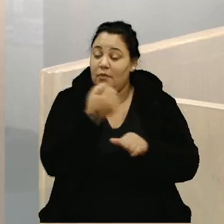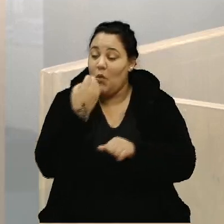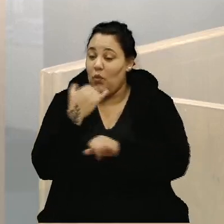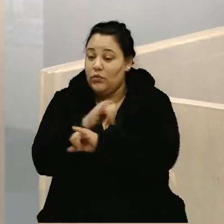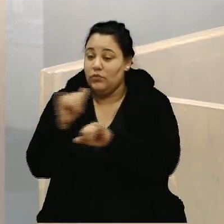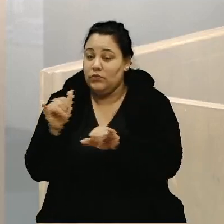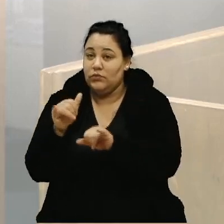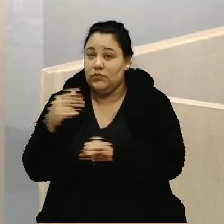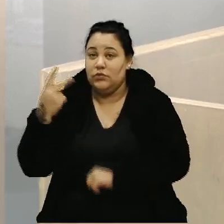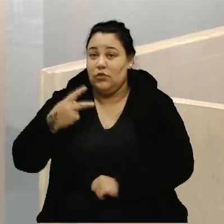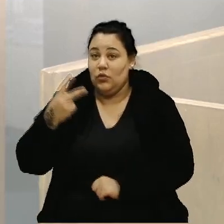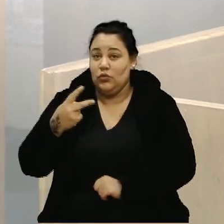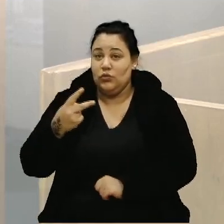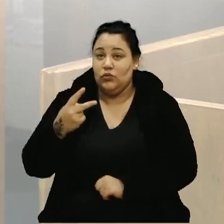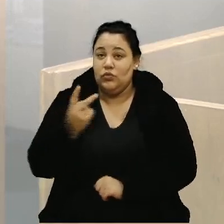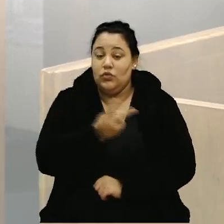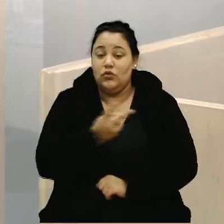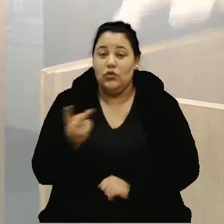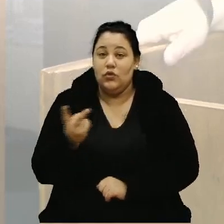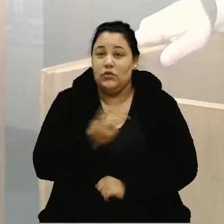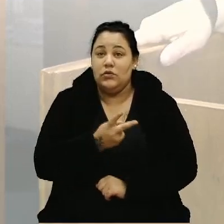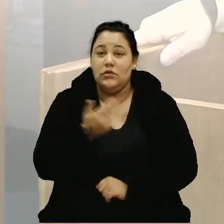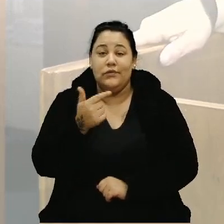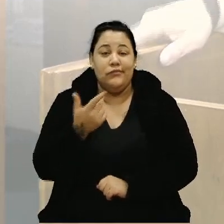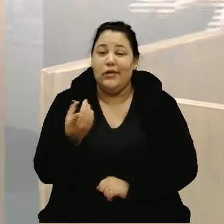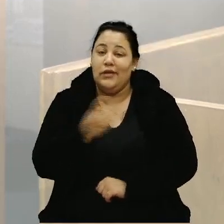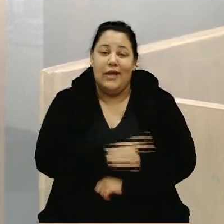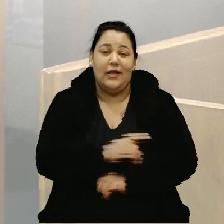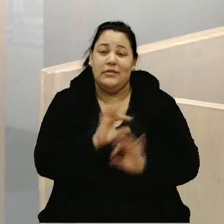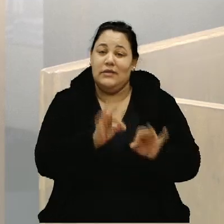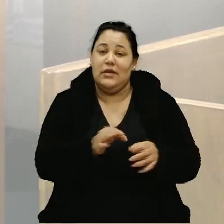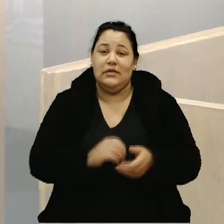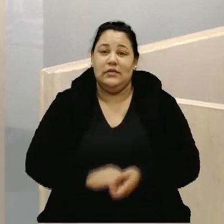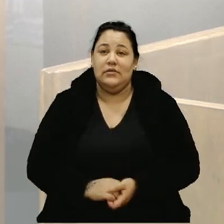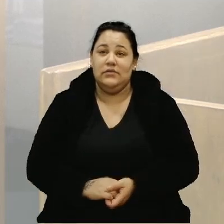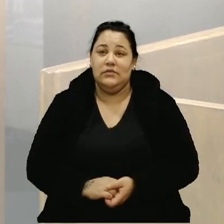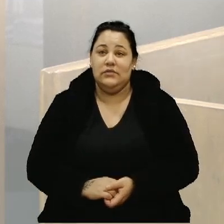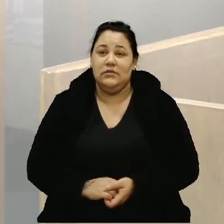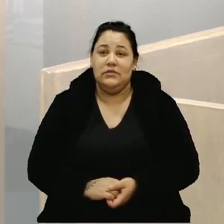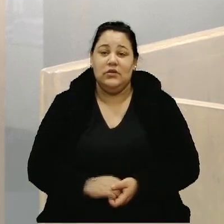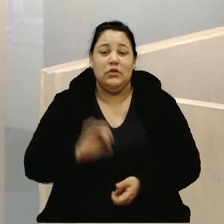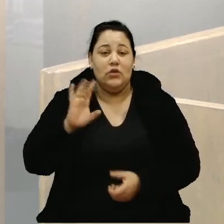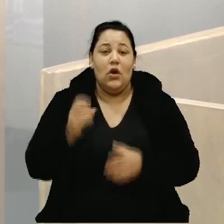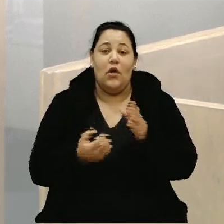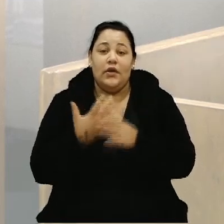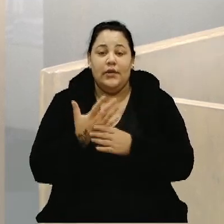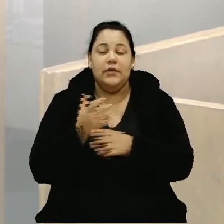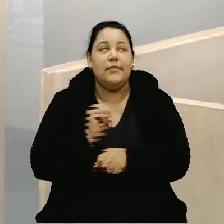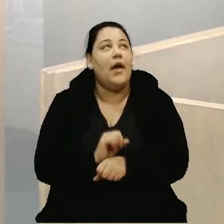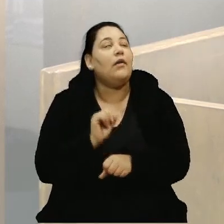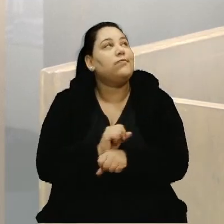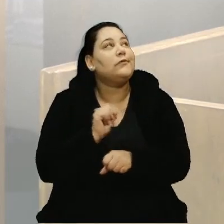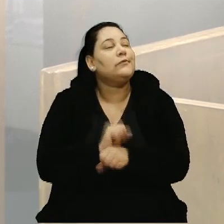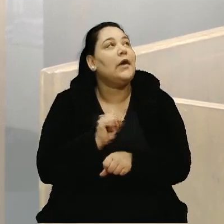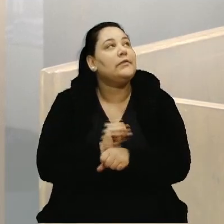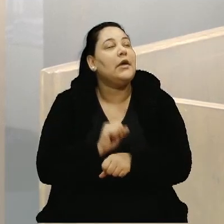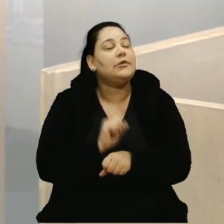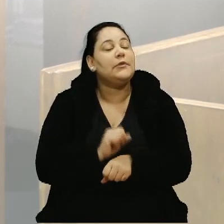e esse segundo não tem data definida, isso só cria expectativa daquela comunidade.